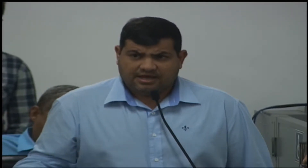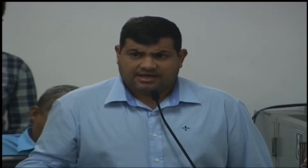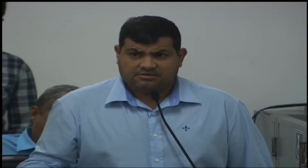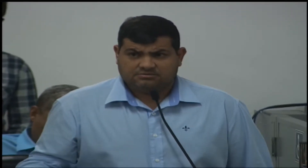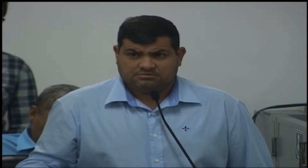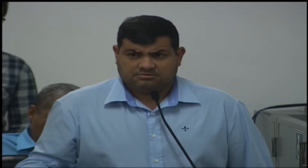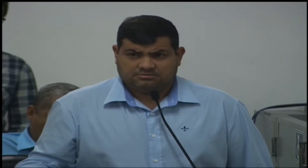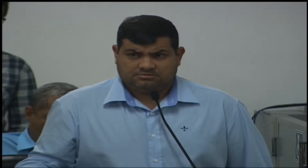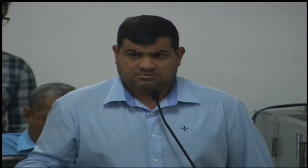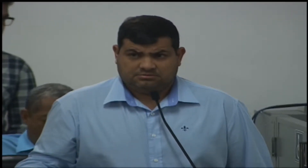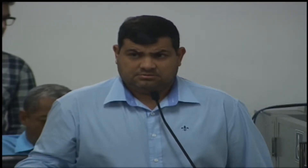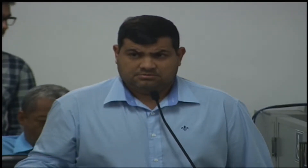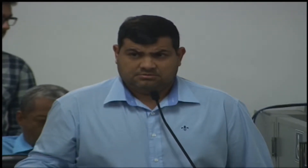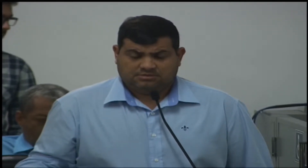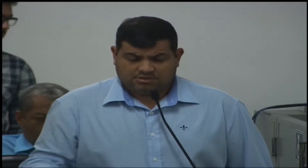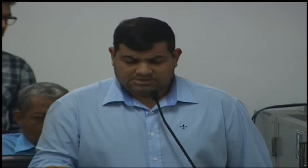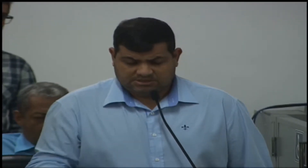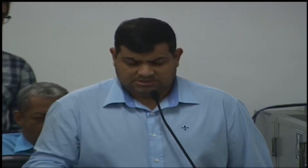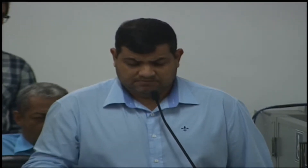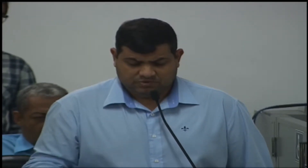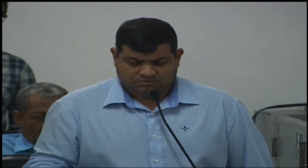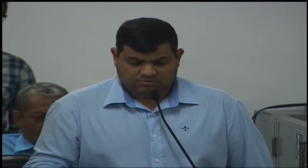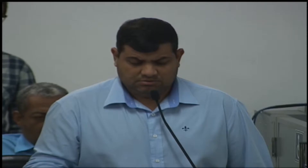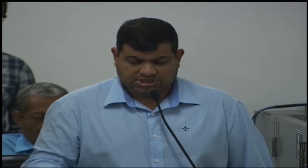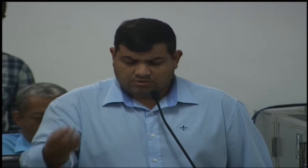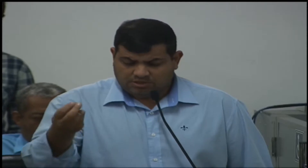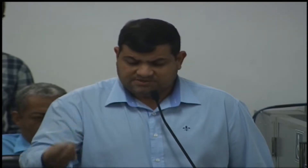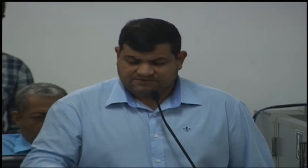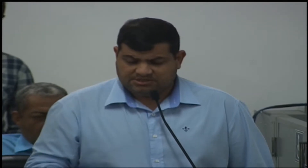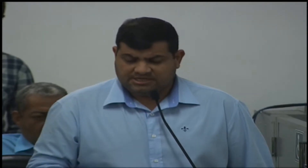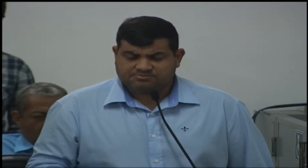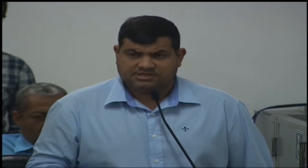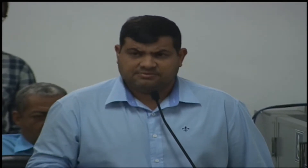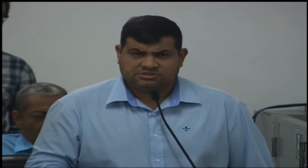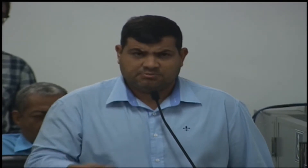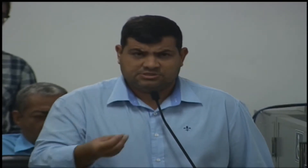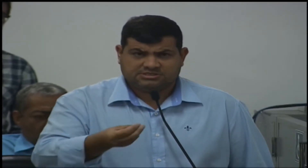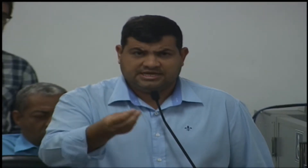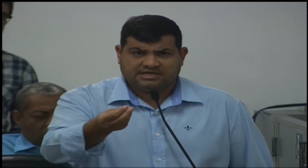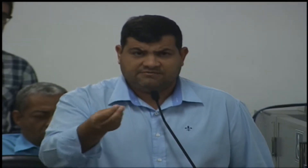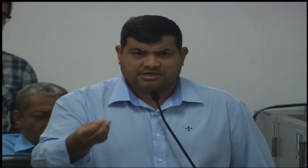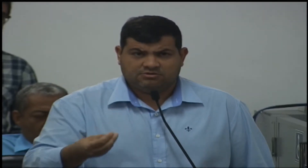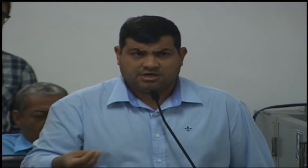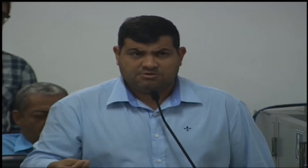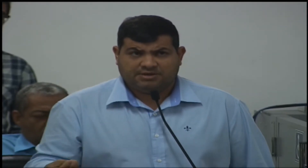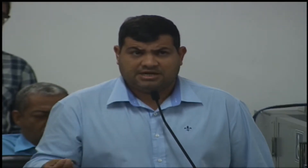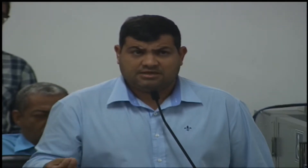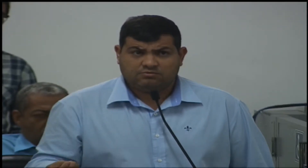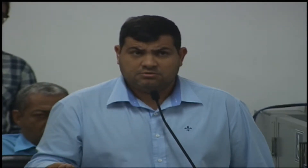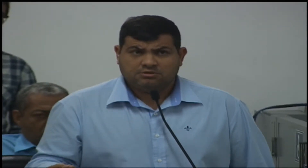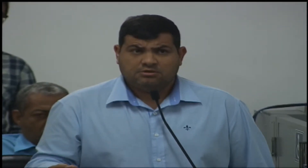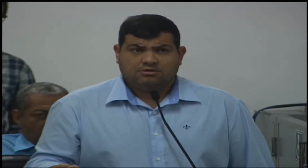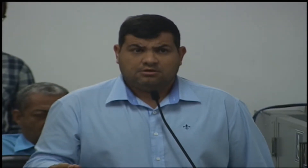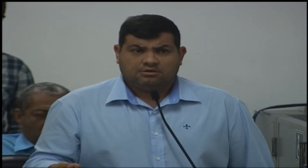sendo falado e o que não estava sendo falado. Ele prometeu mostrar as áreas e a quantidade de